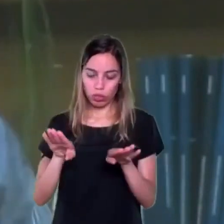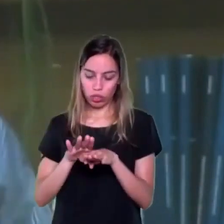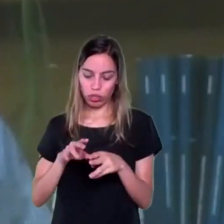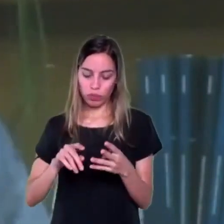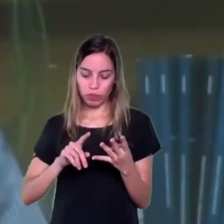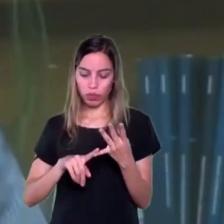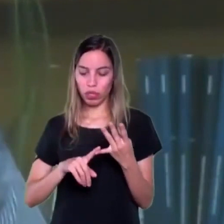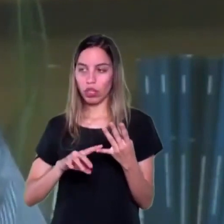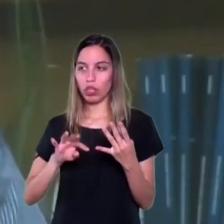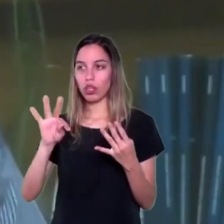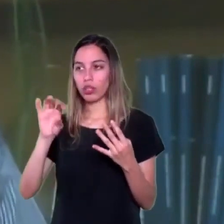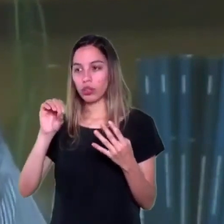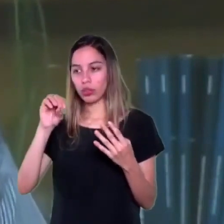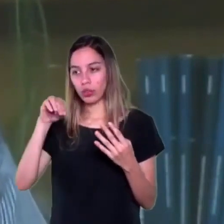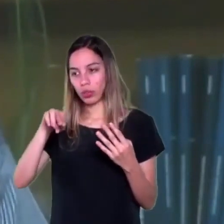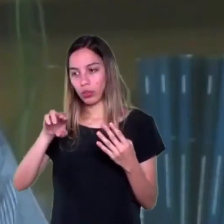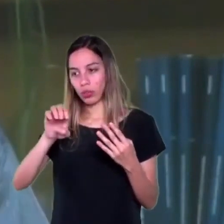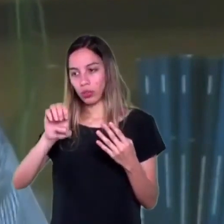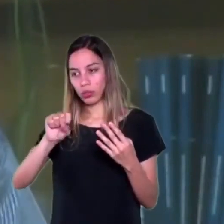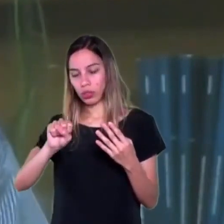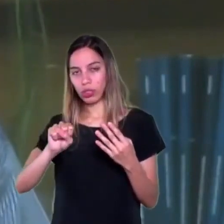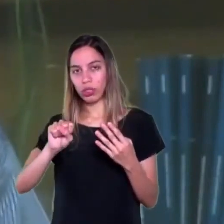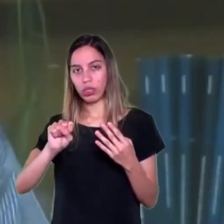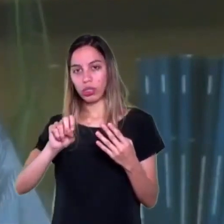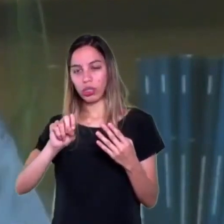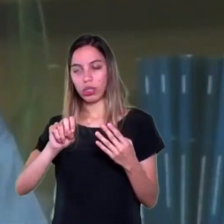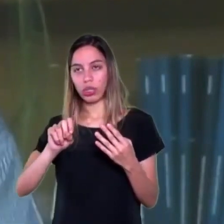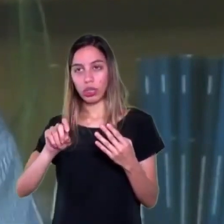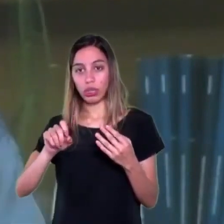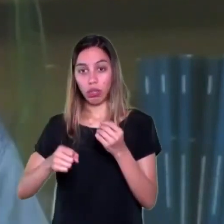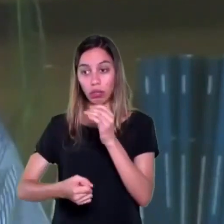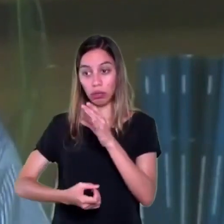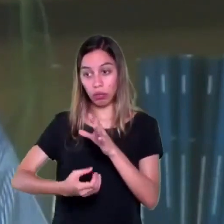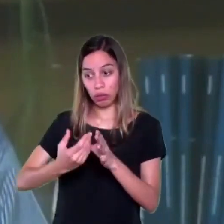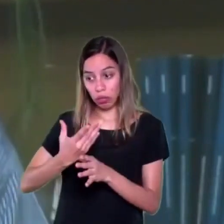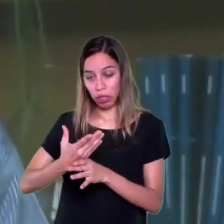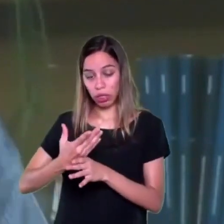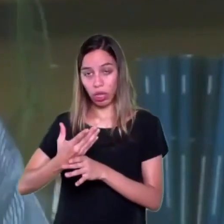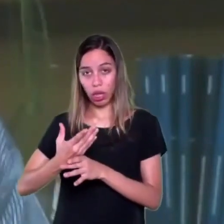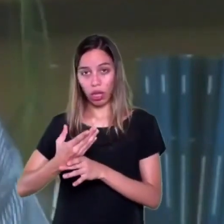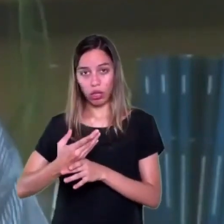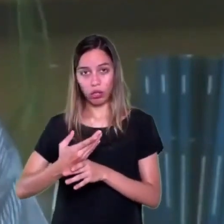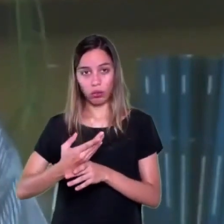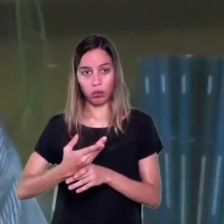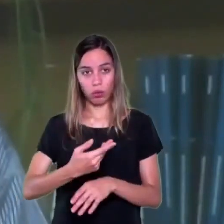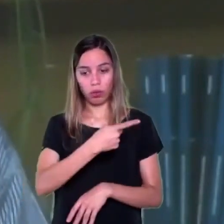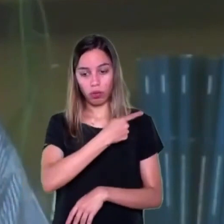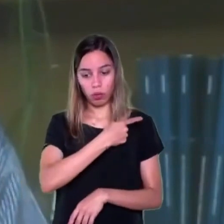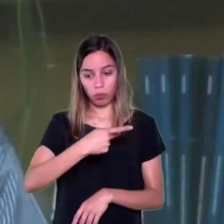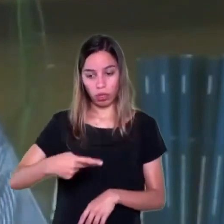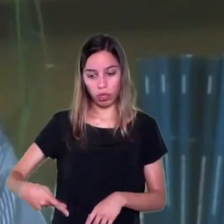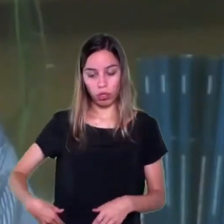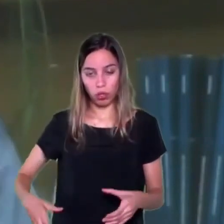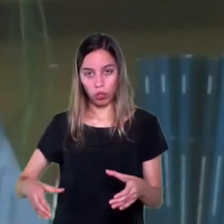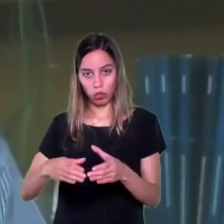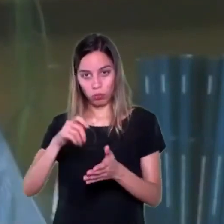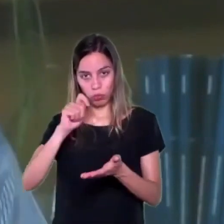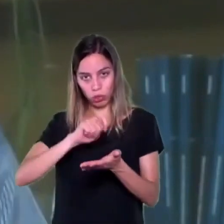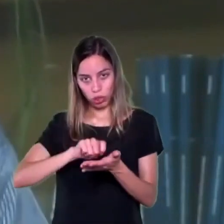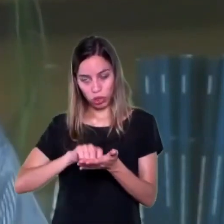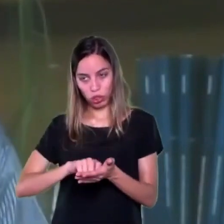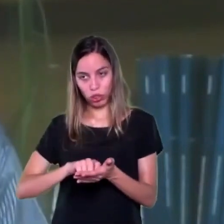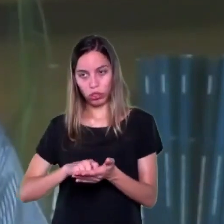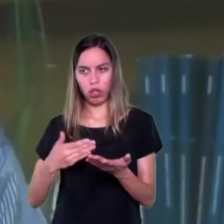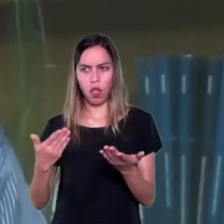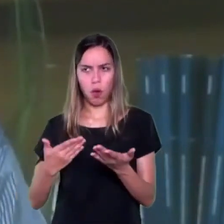Tony Ramos Gonçalves, que é este que eu falei, que foi o fundador, que era o presidente do grupo de escritores, que hoje, depois